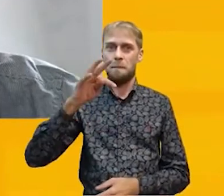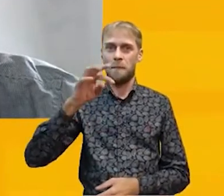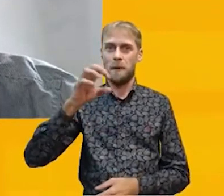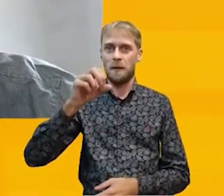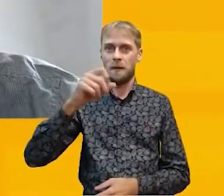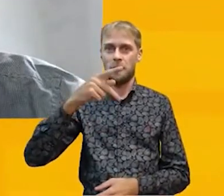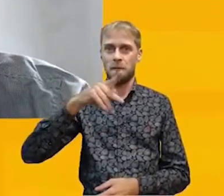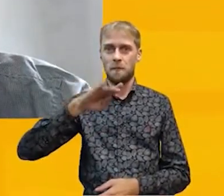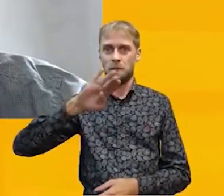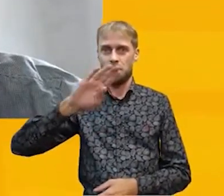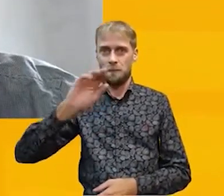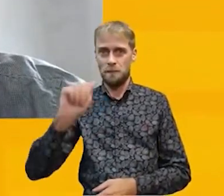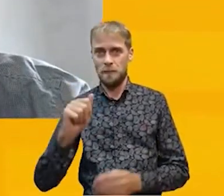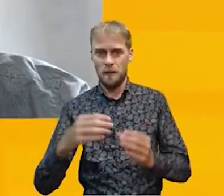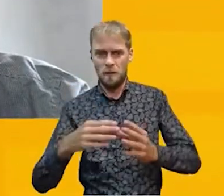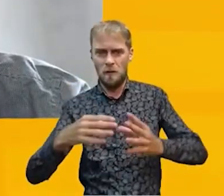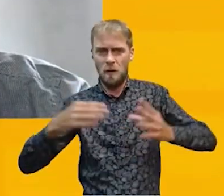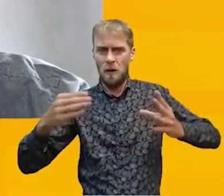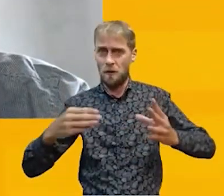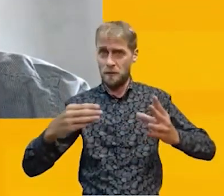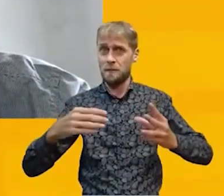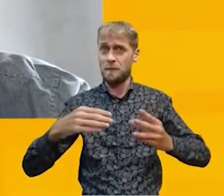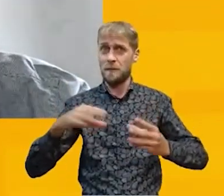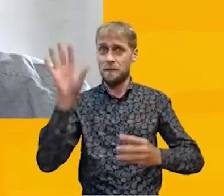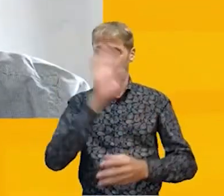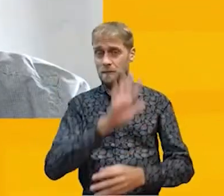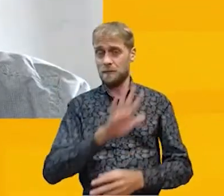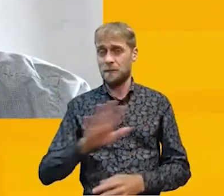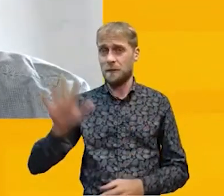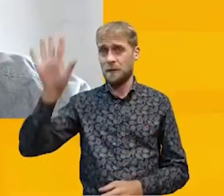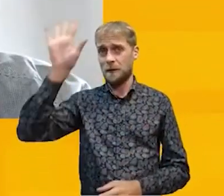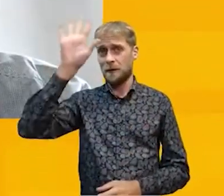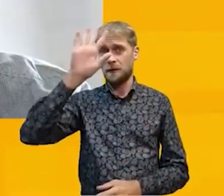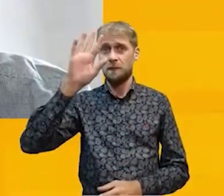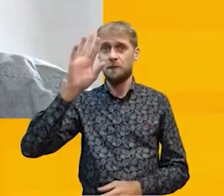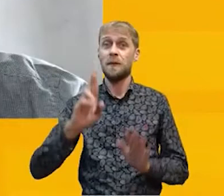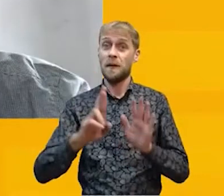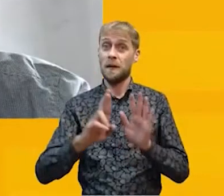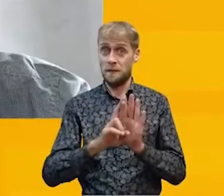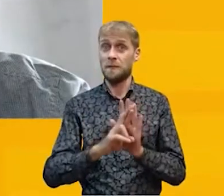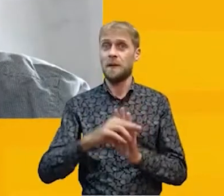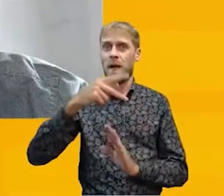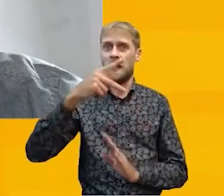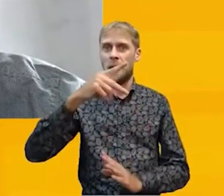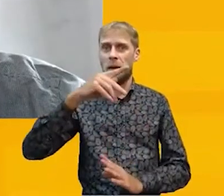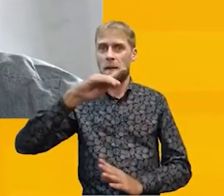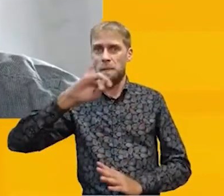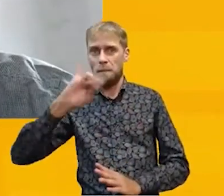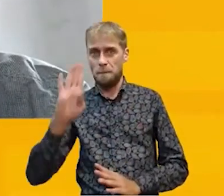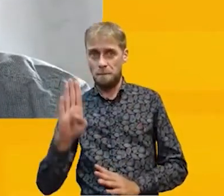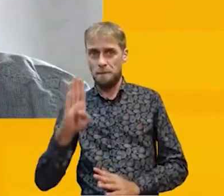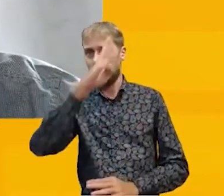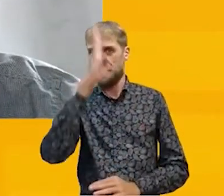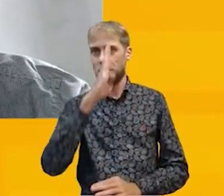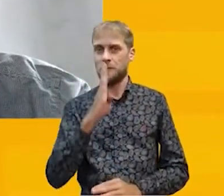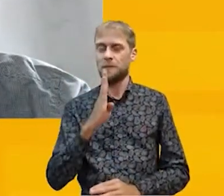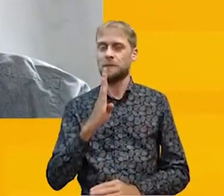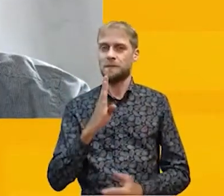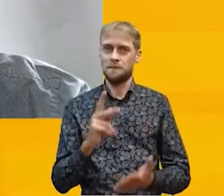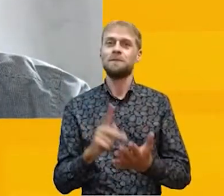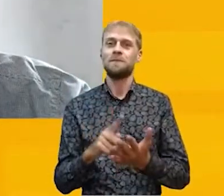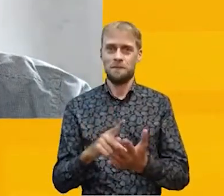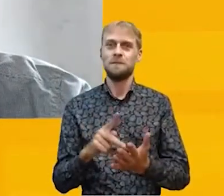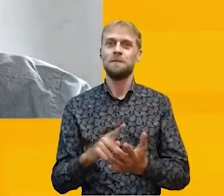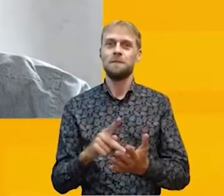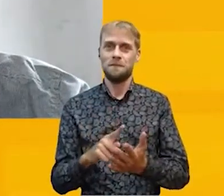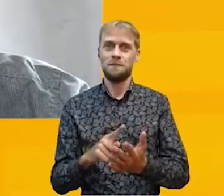dessa região. Uma região que é bastante representativa no PIB do Brasil, tá? E que com certeza vai,